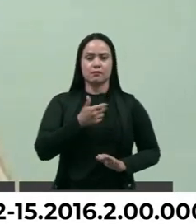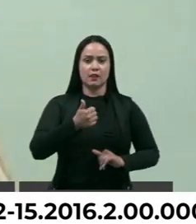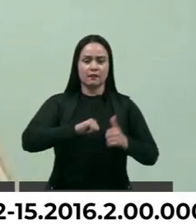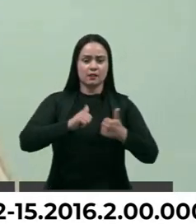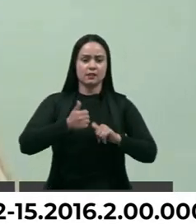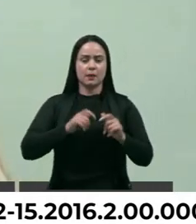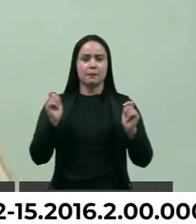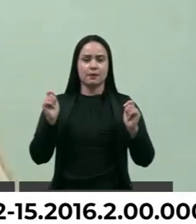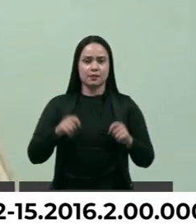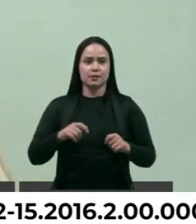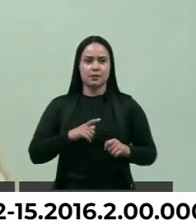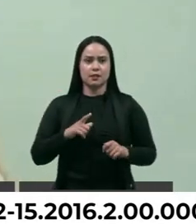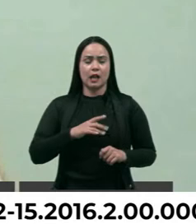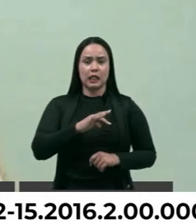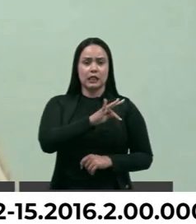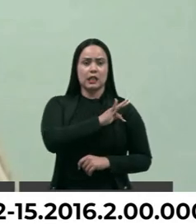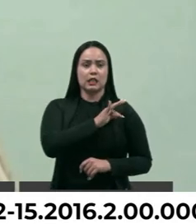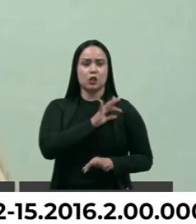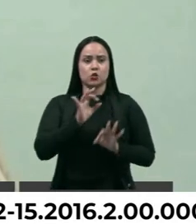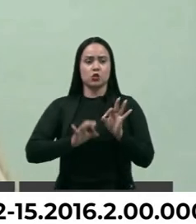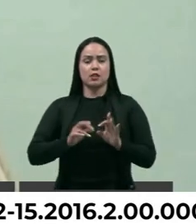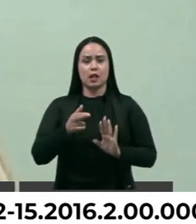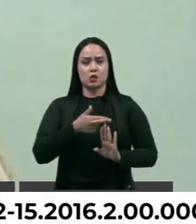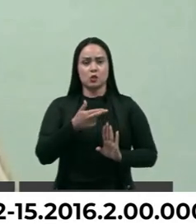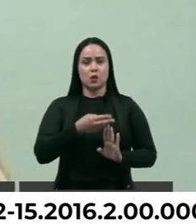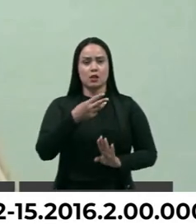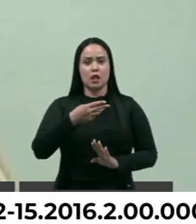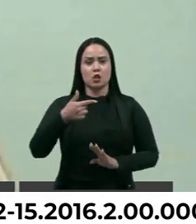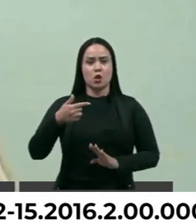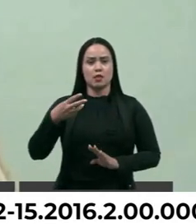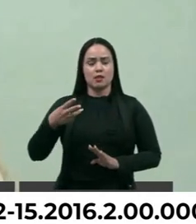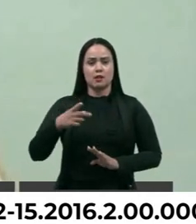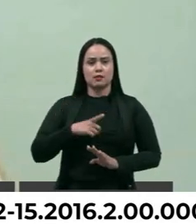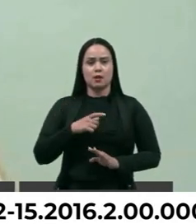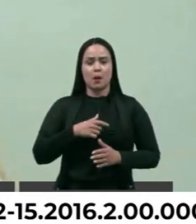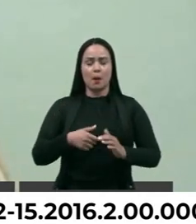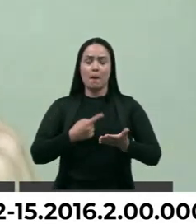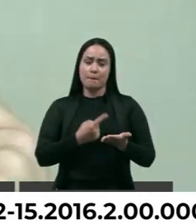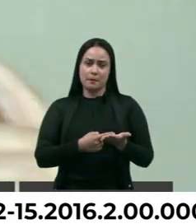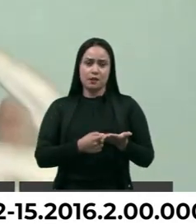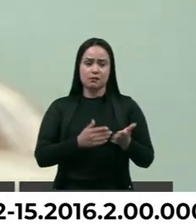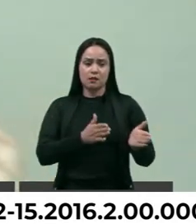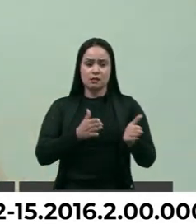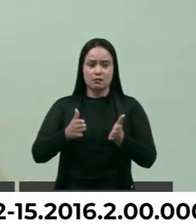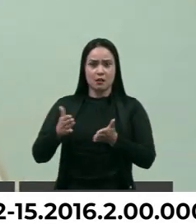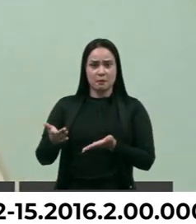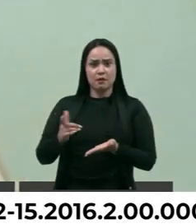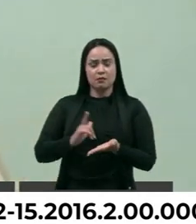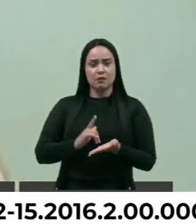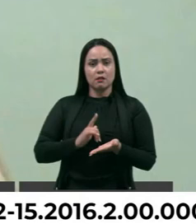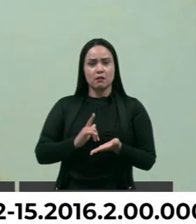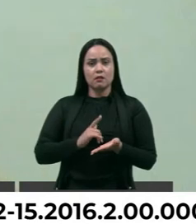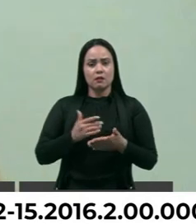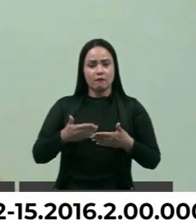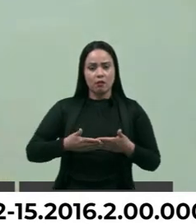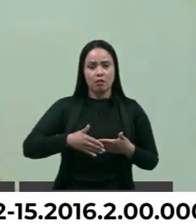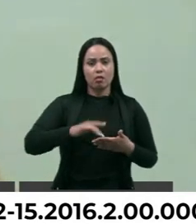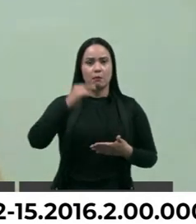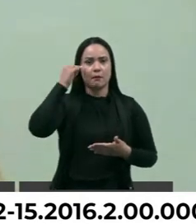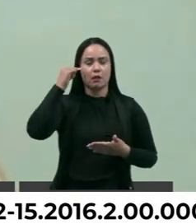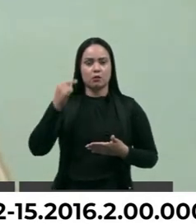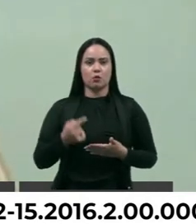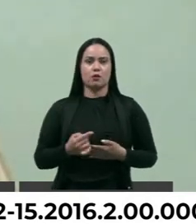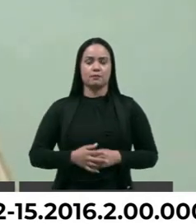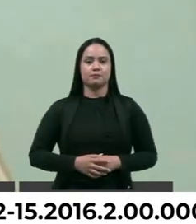da capacidade técnica e jurídica, a resolução 323 estabeleceu que o cumprimento dessa etapa deve se dar por meio de frequência